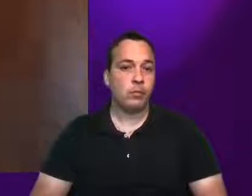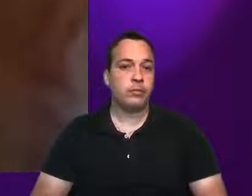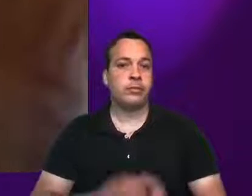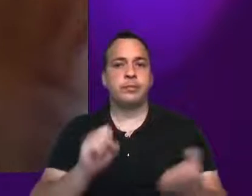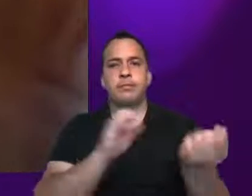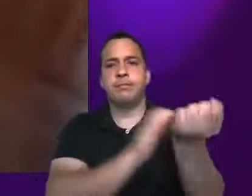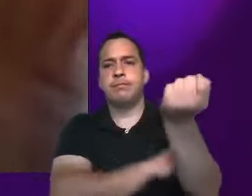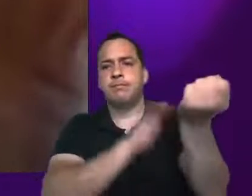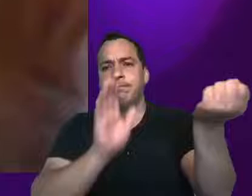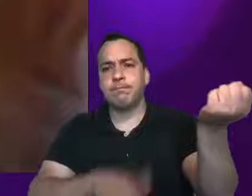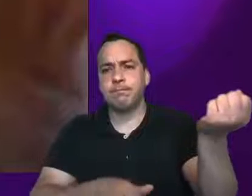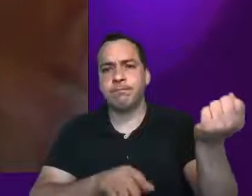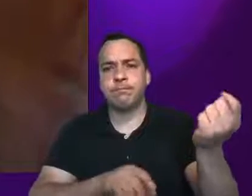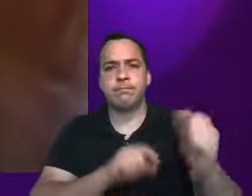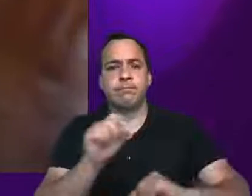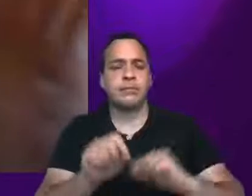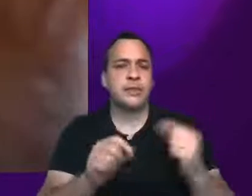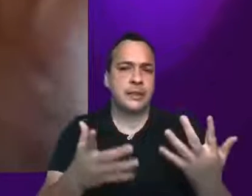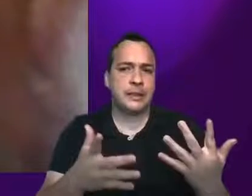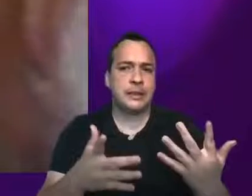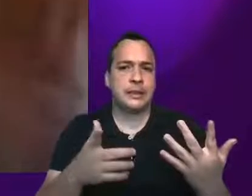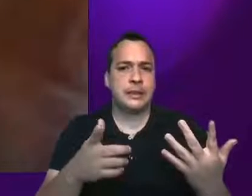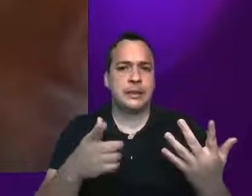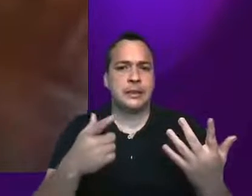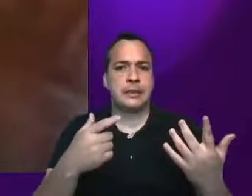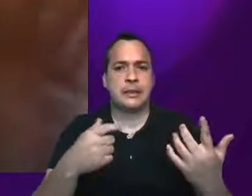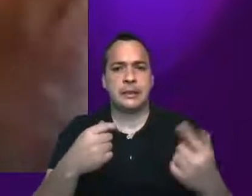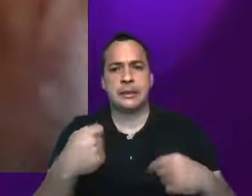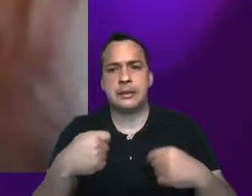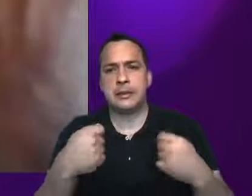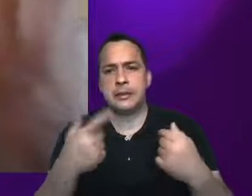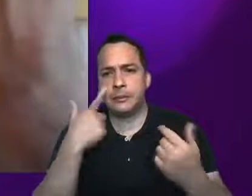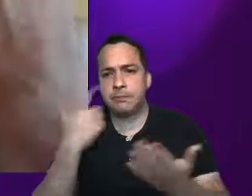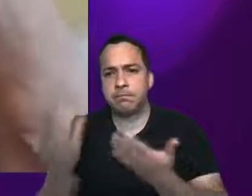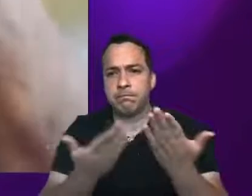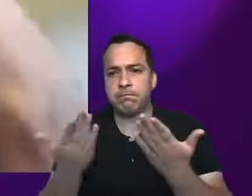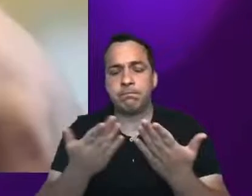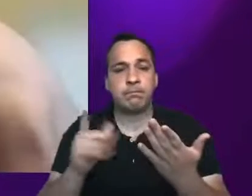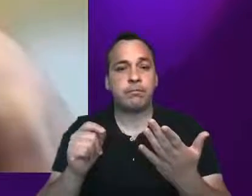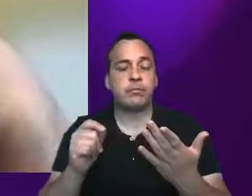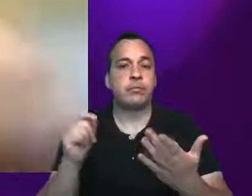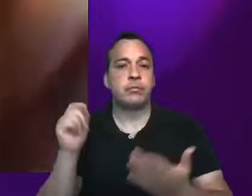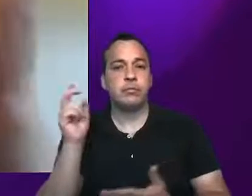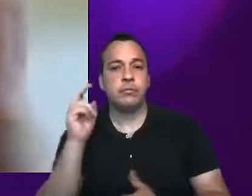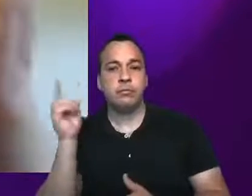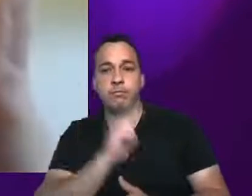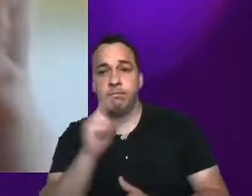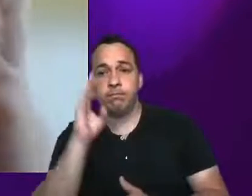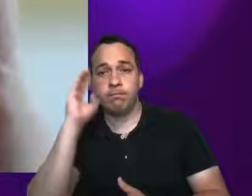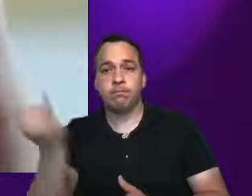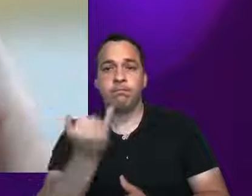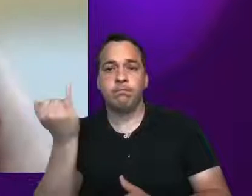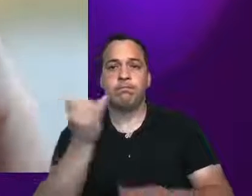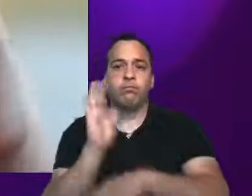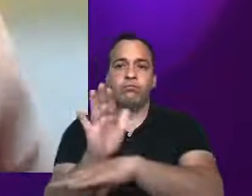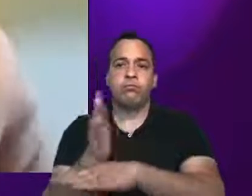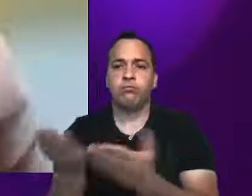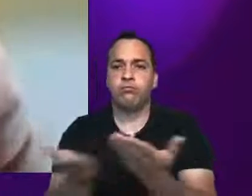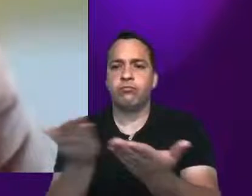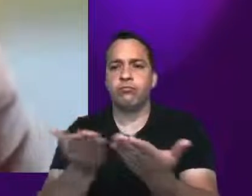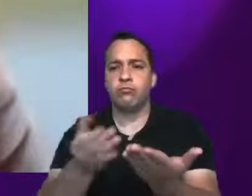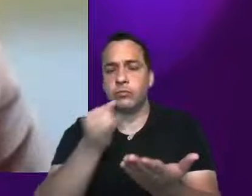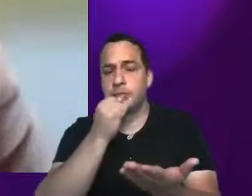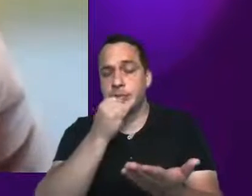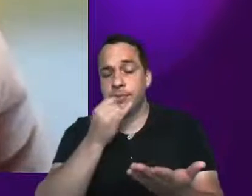precisa, eu acho que aí a gente vai trabalhar com os critérios perfusionais, né? E aí a gente vai ter que ver,